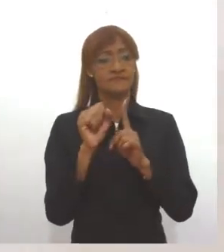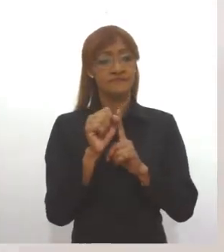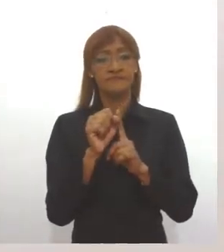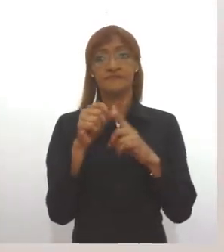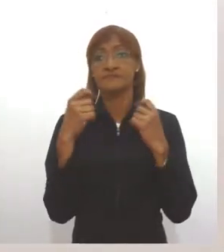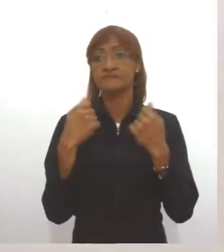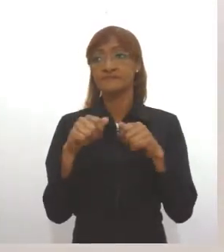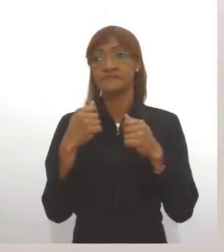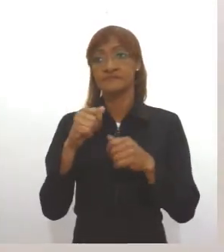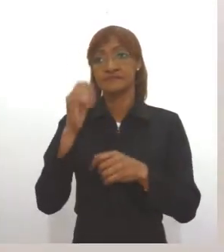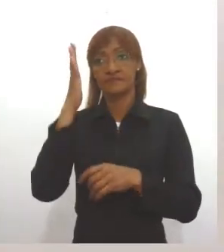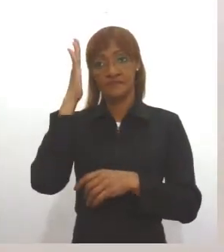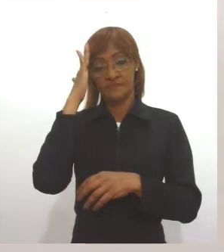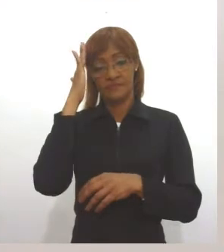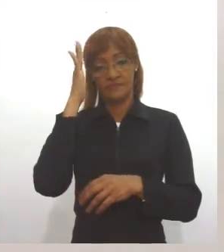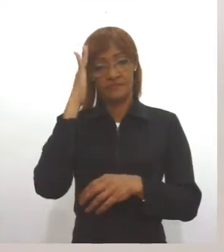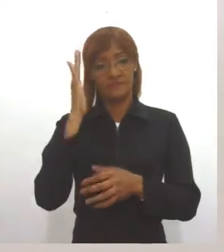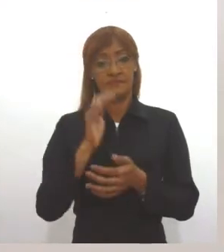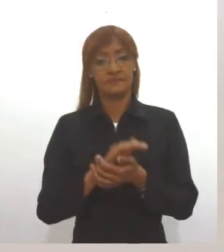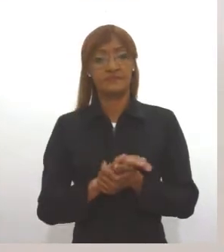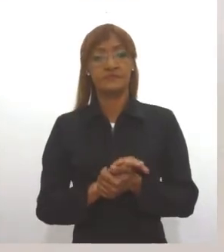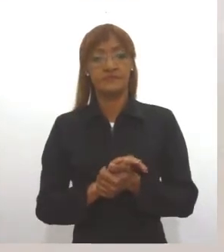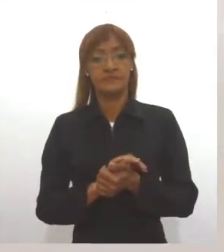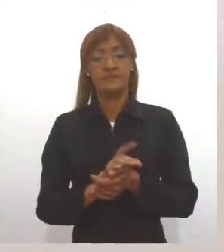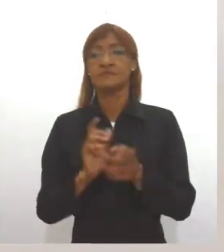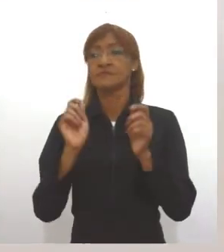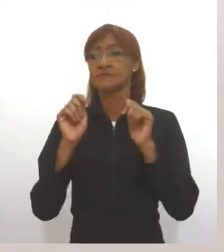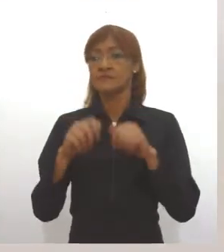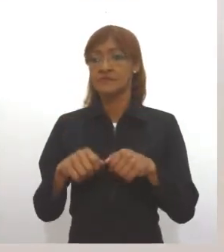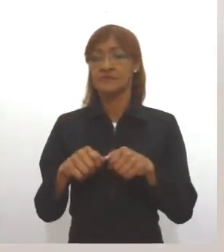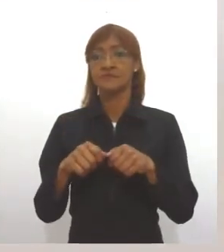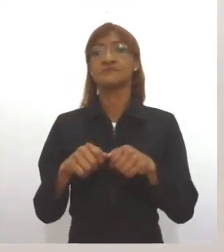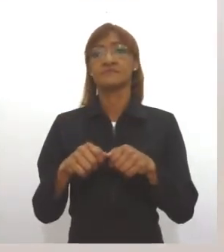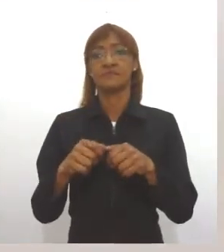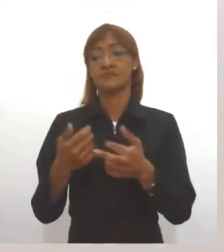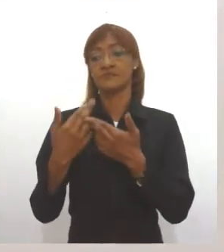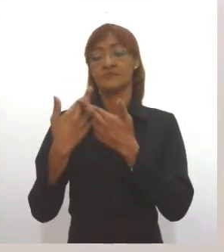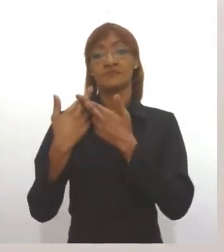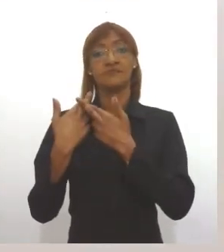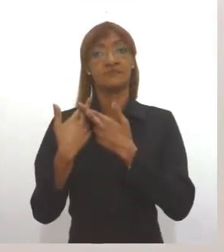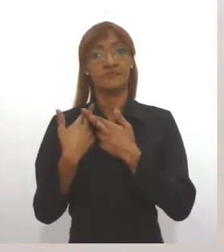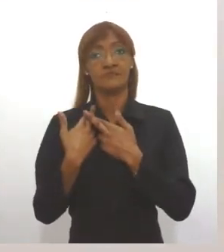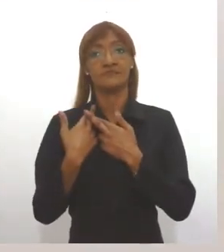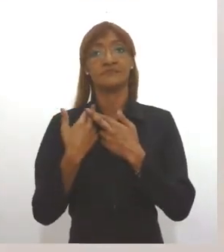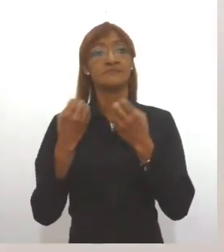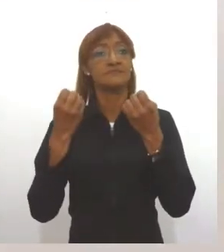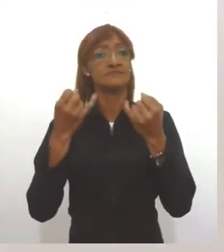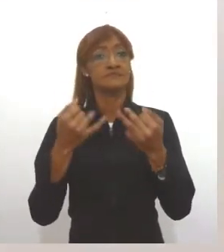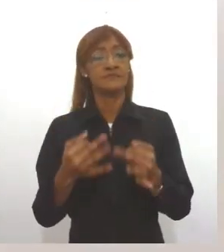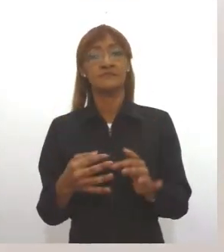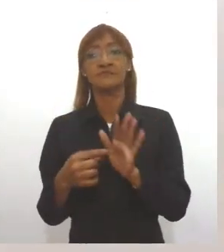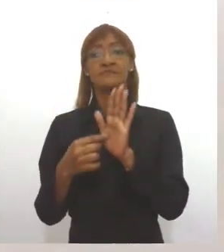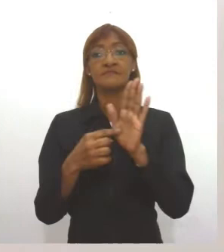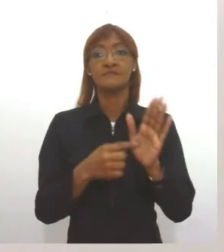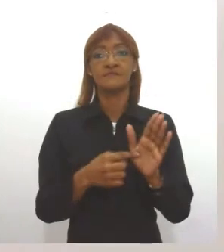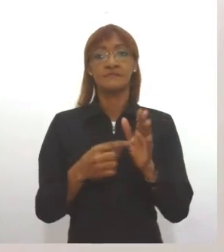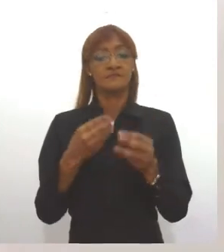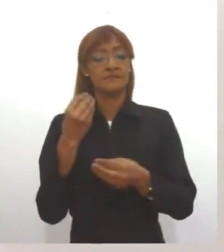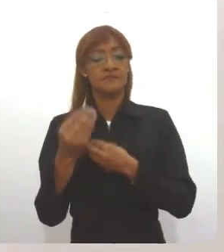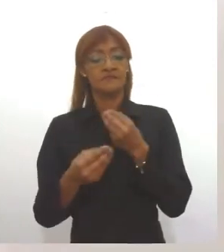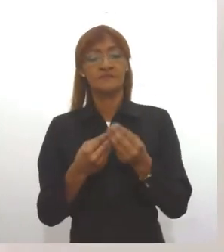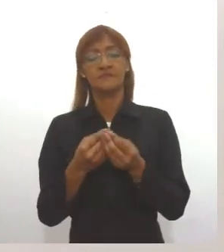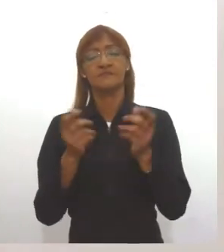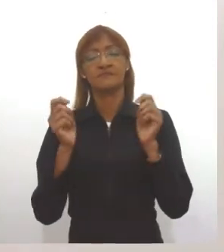sobre esse tema, como você bem falou, que possa falar de forma responsável, né? Trazendo de que maneira a gente pode